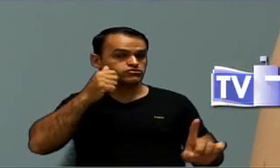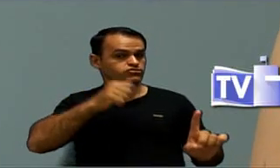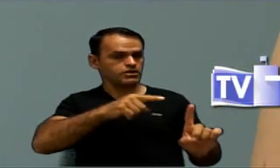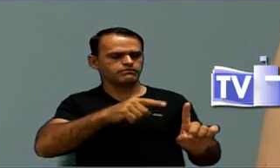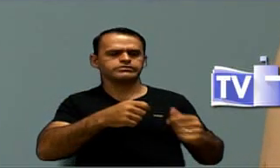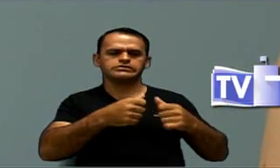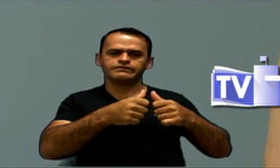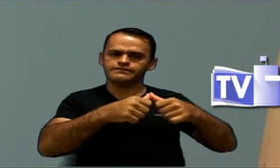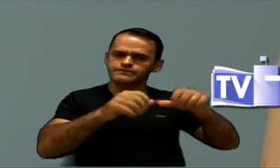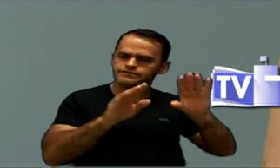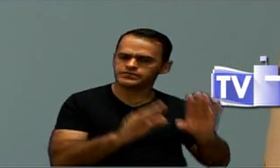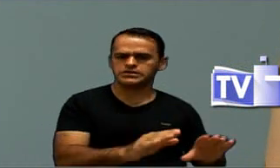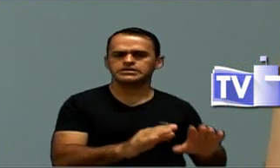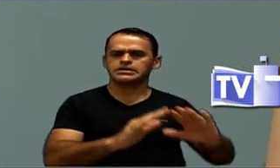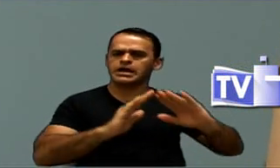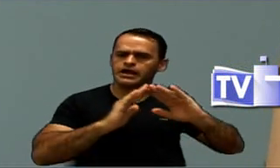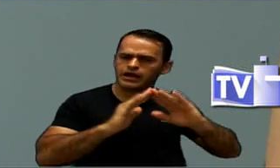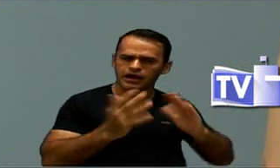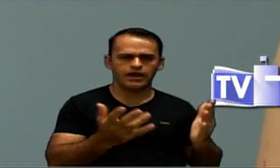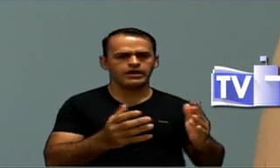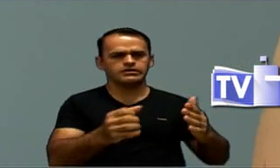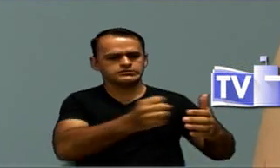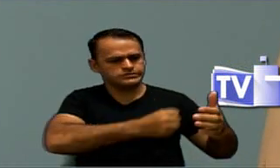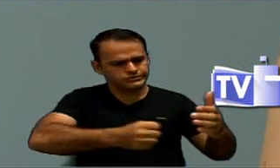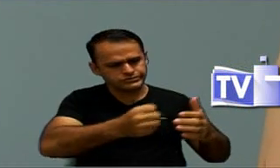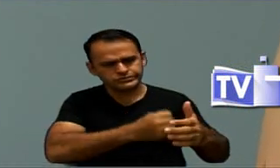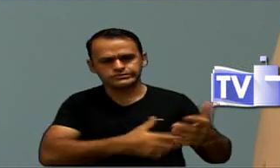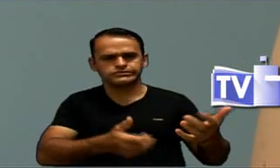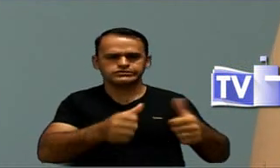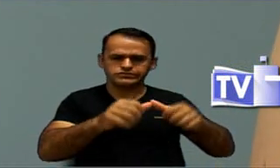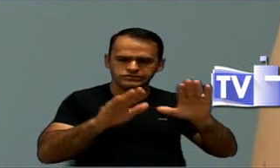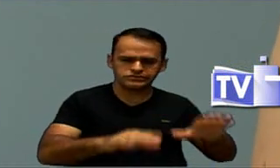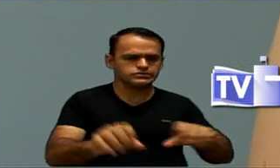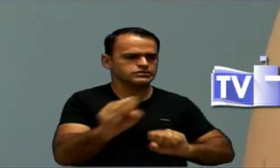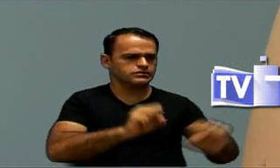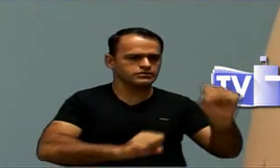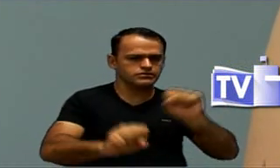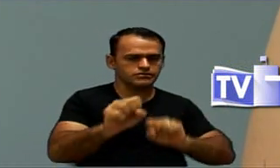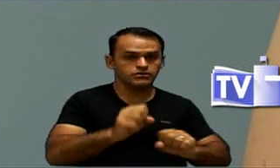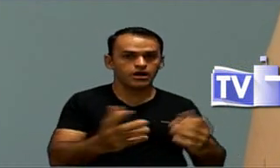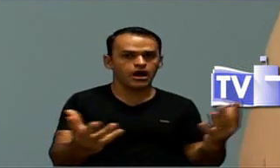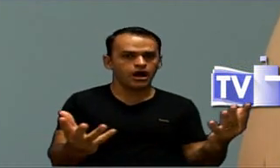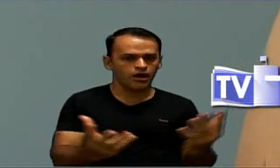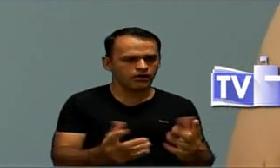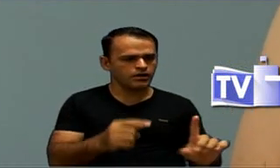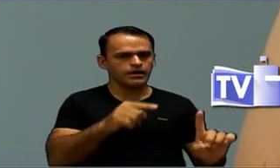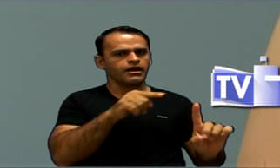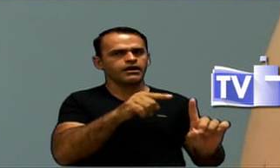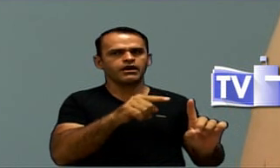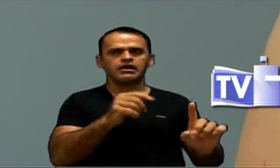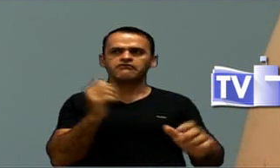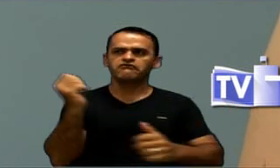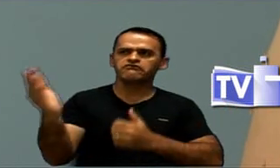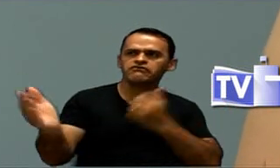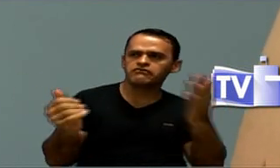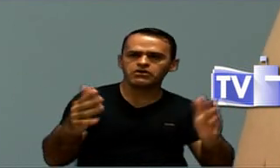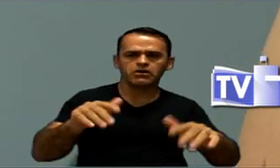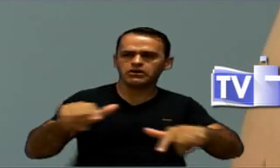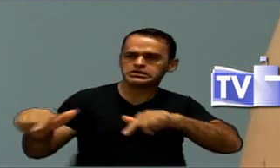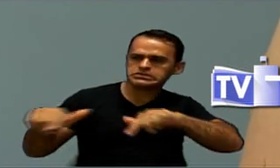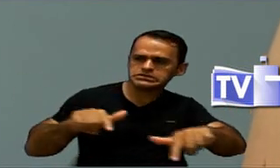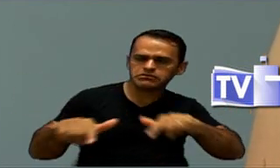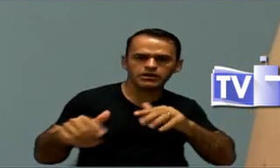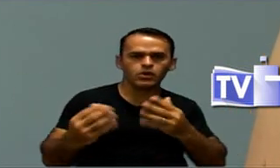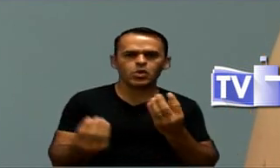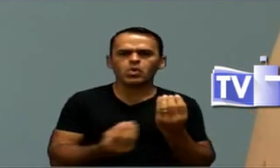casa, como que essa mulher que agora tem que sair, tem que trabalhar, como que ela vai se manter nessa